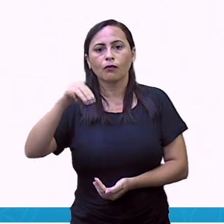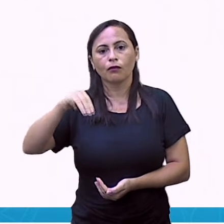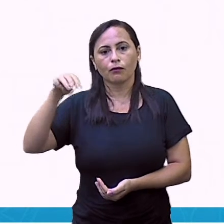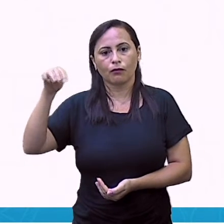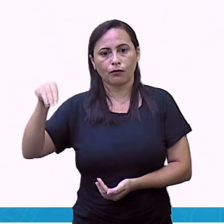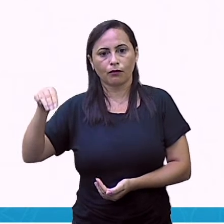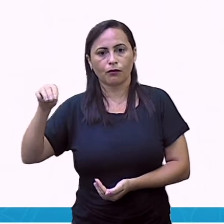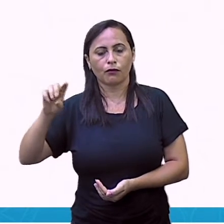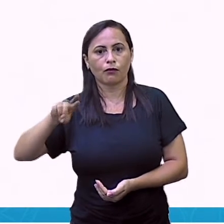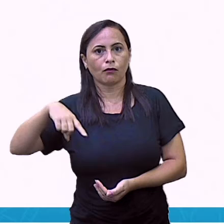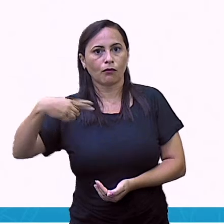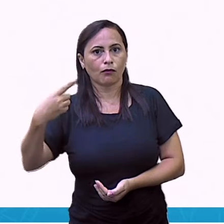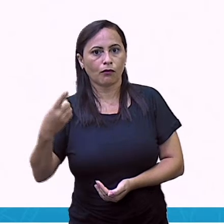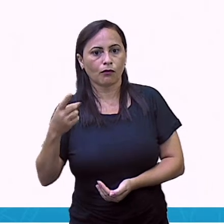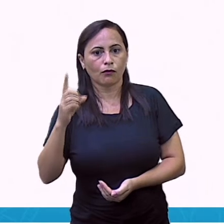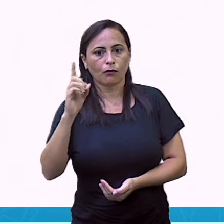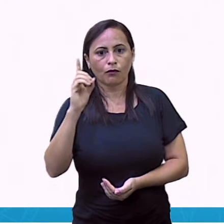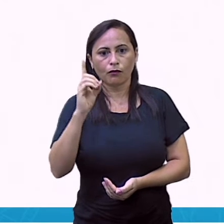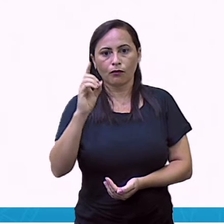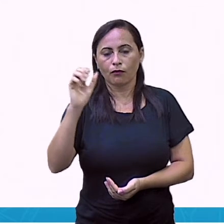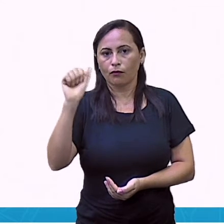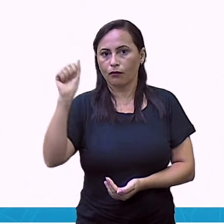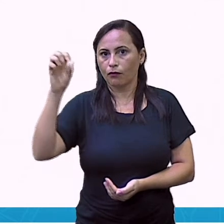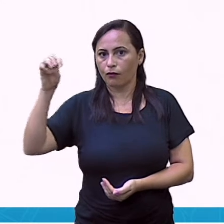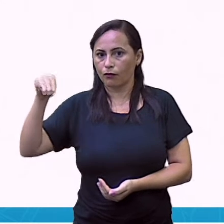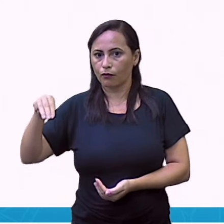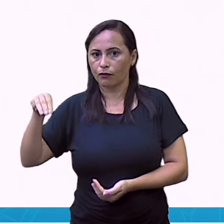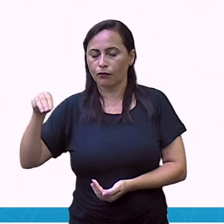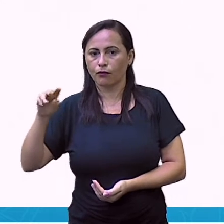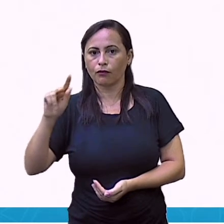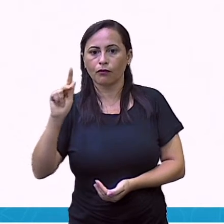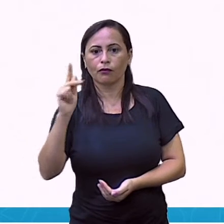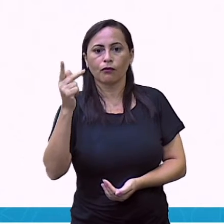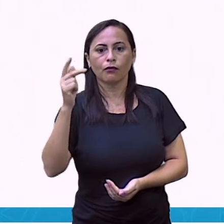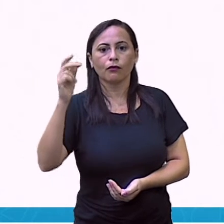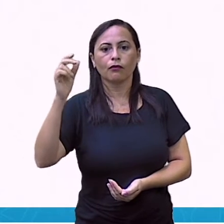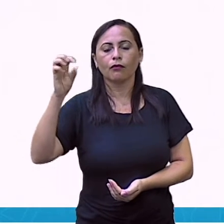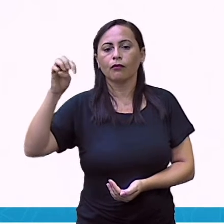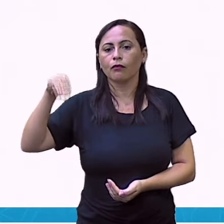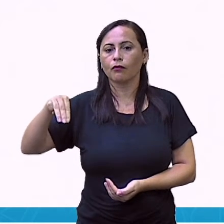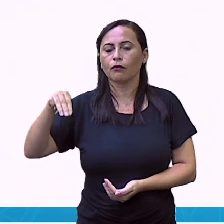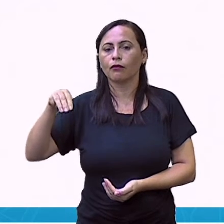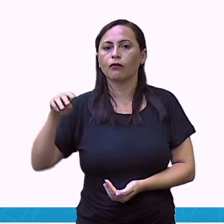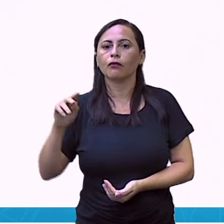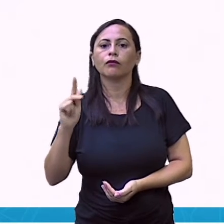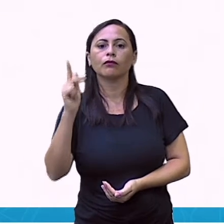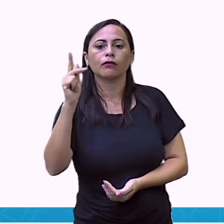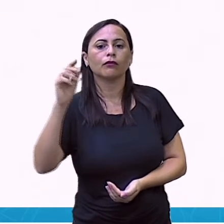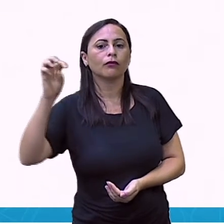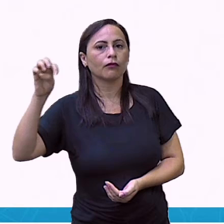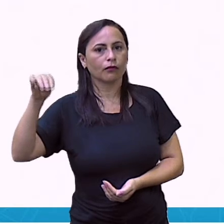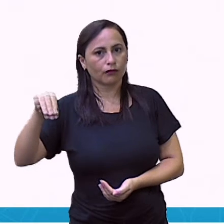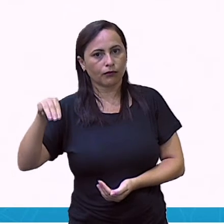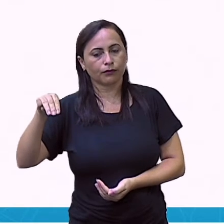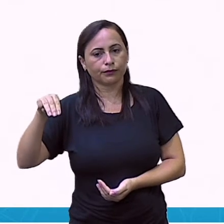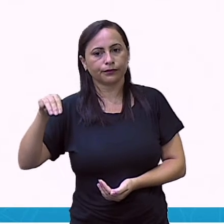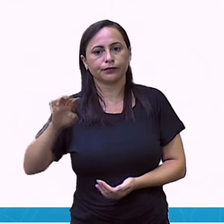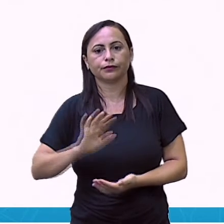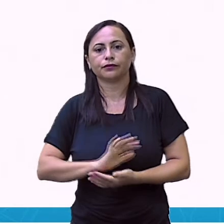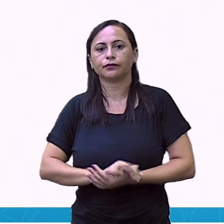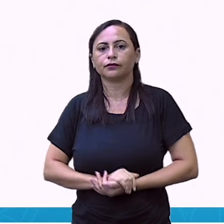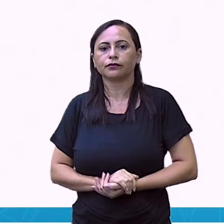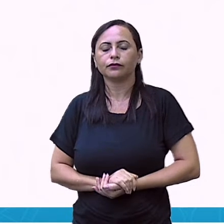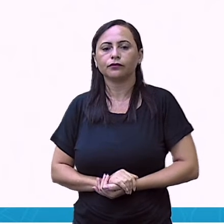MM, decâmetro, DAM, hectômetro, HM e quilômetro,